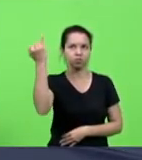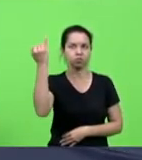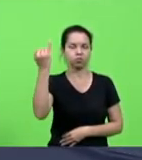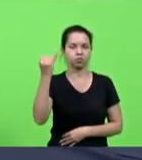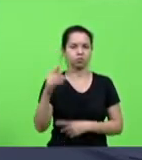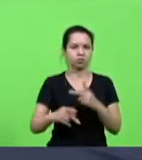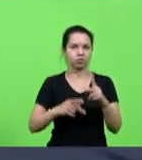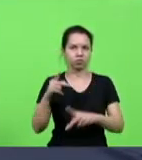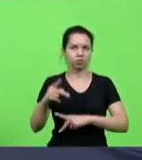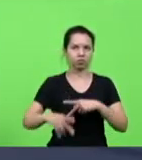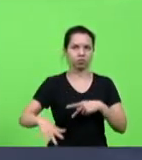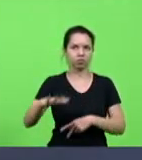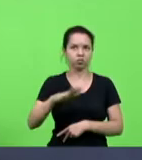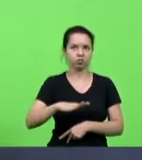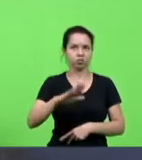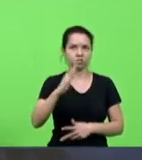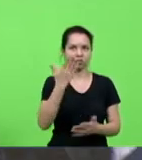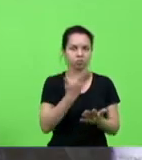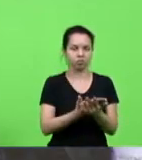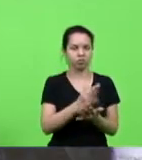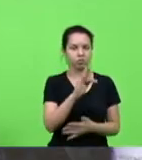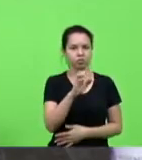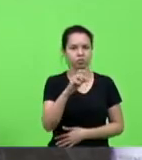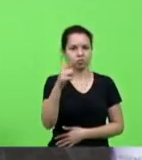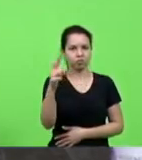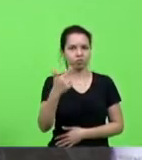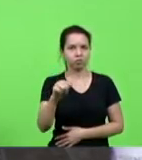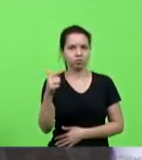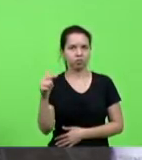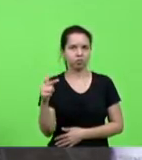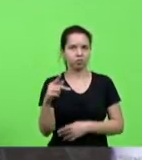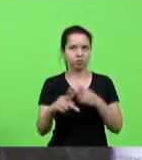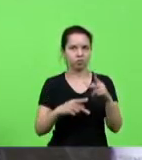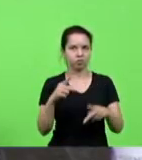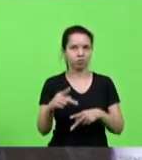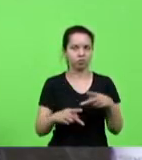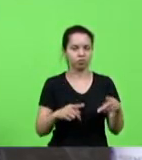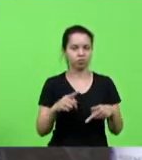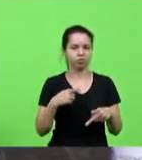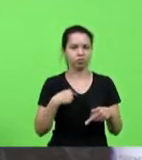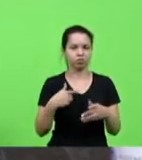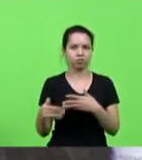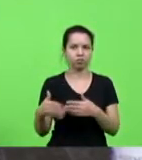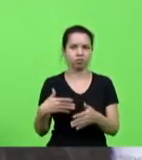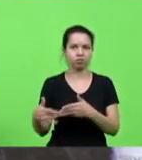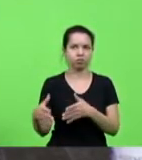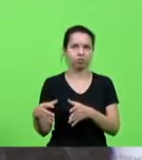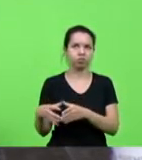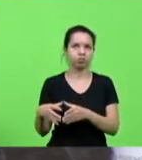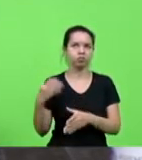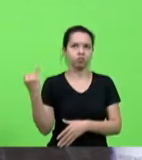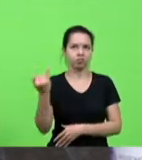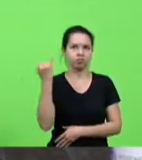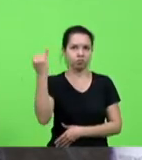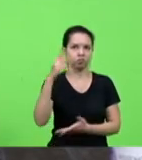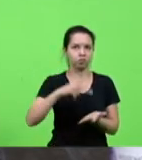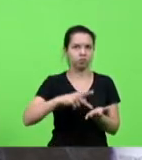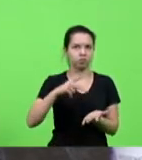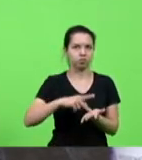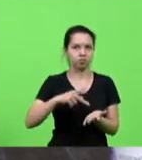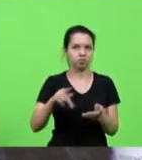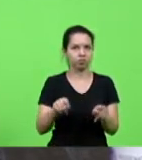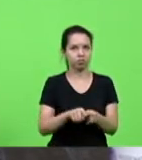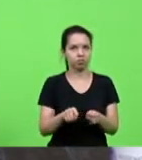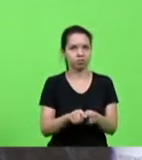que, sem fé, não deixa automaticamente de ser um povo para ser um bando, né? Isso é importante mesmo. E gostaria de